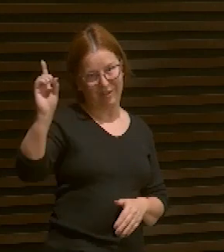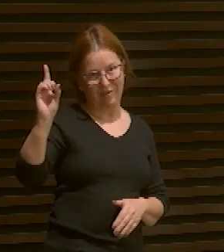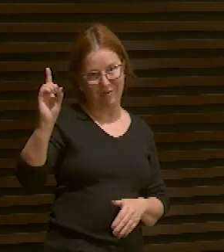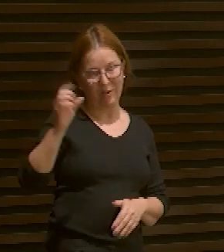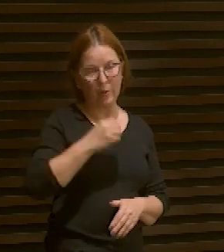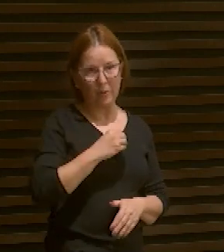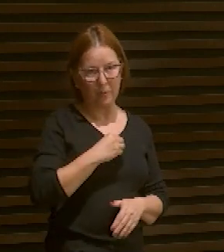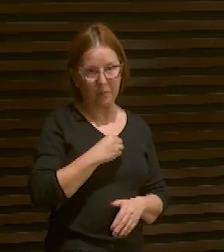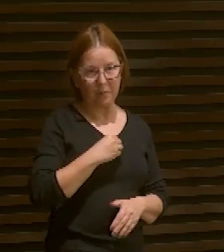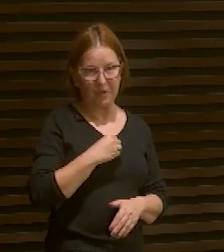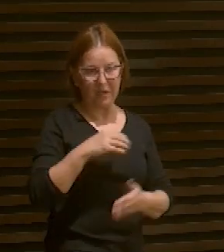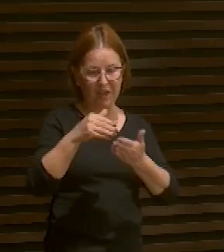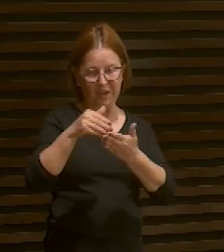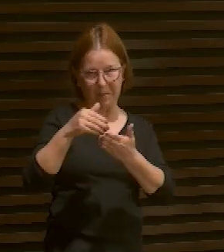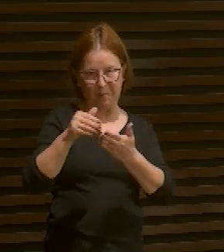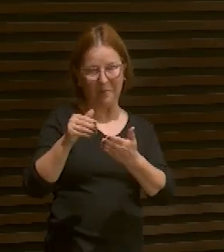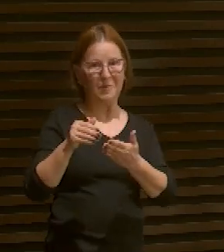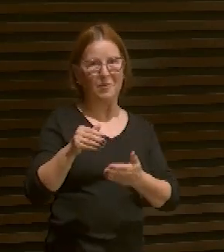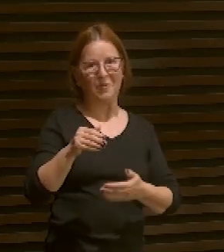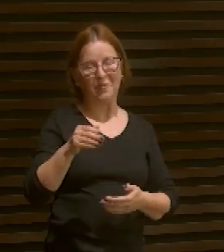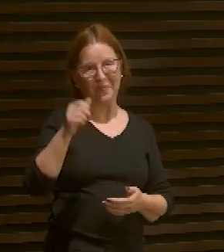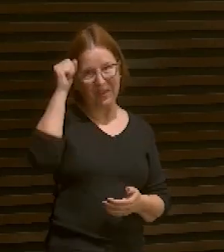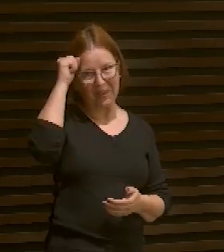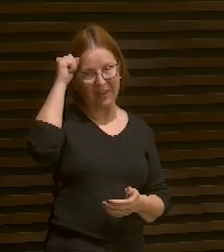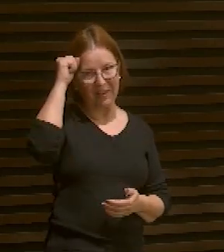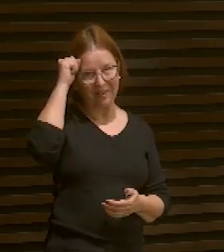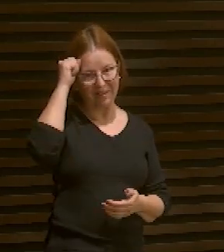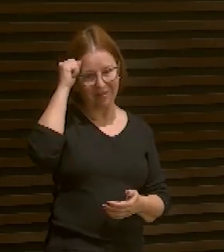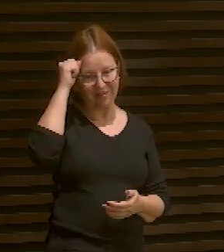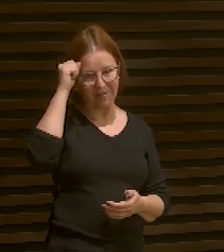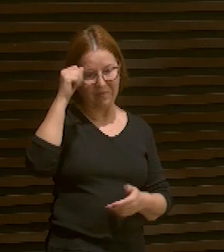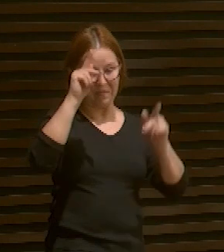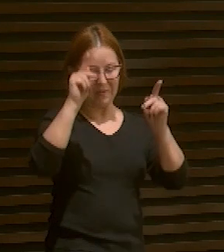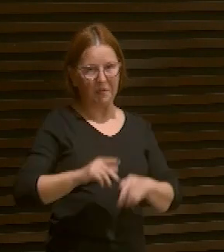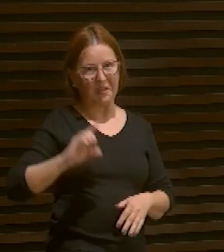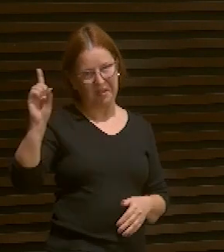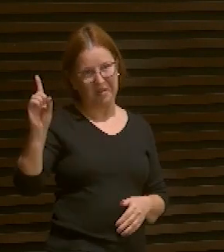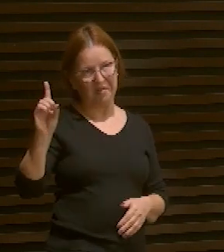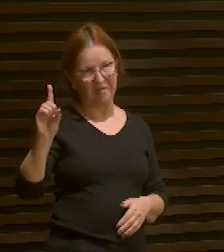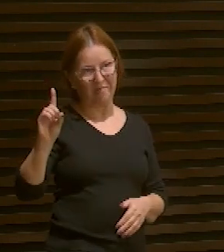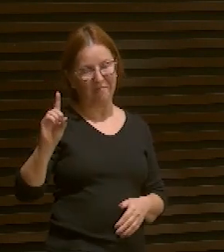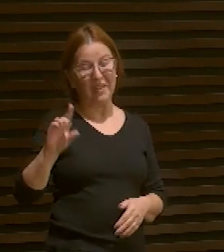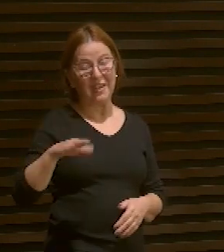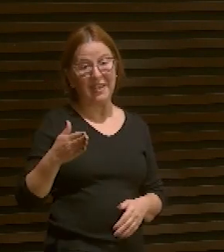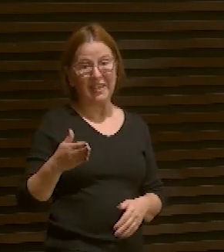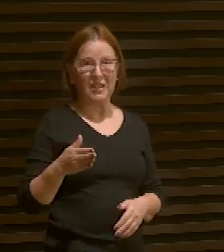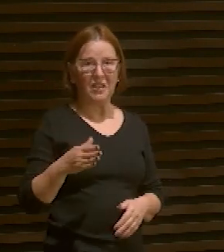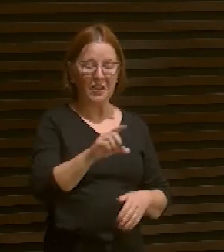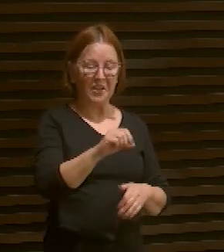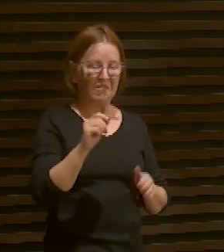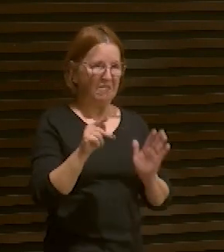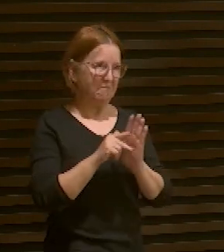da presença de Deus, por conta própria, tomando as suas próprias decisões, decisões baseadas no